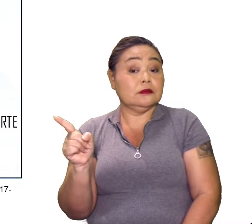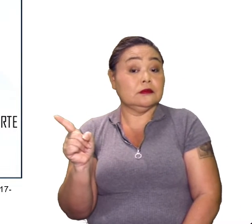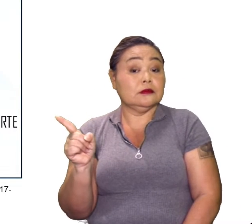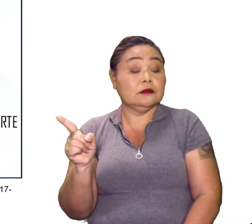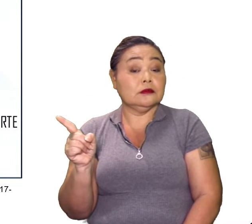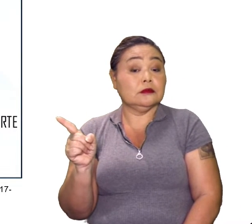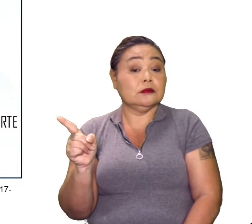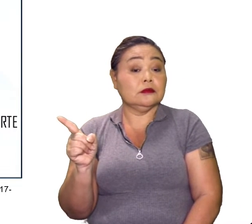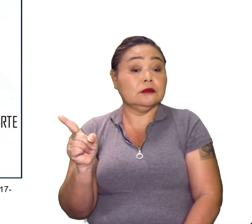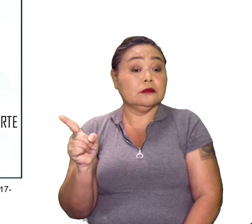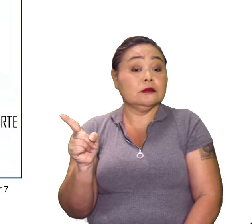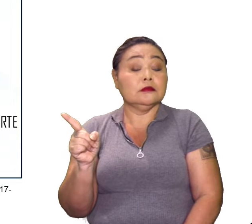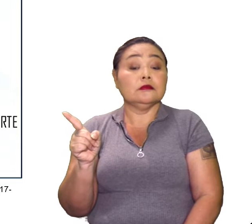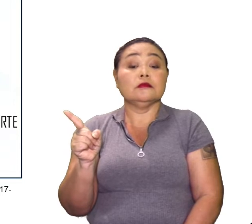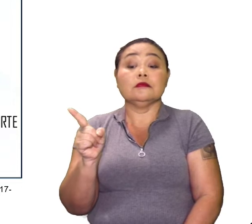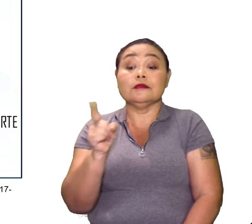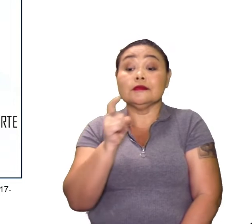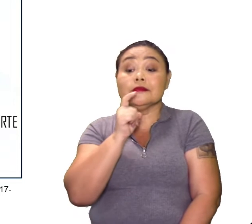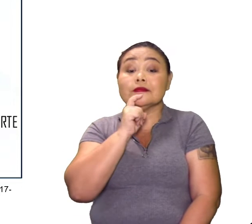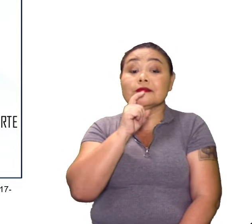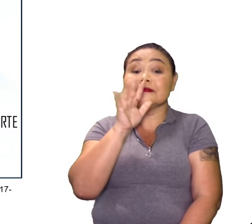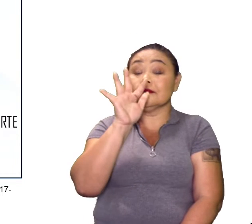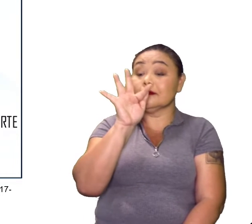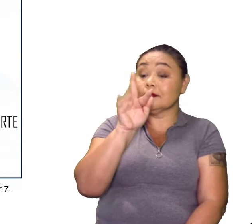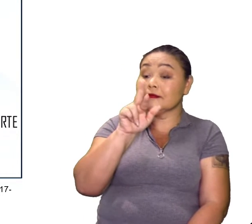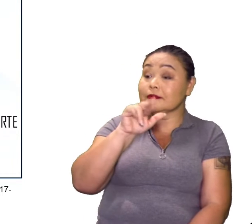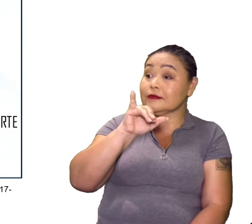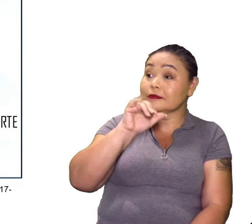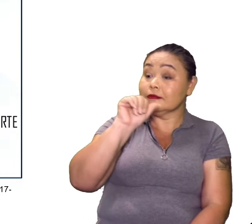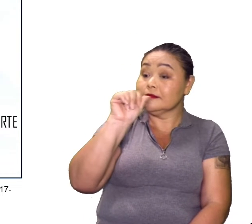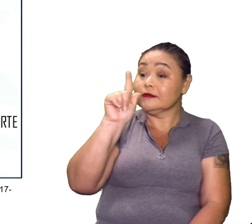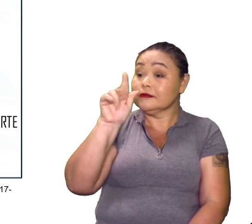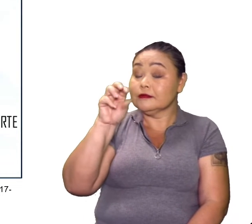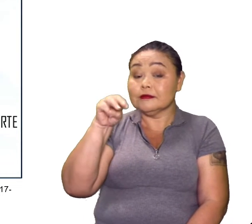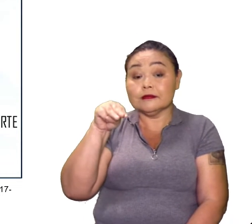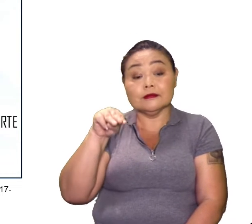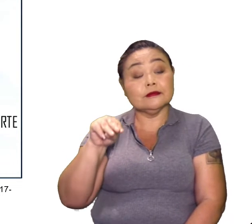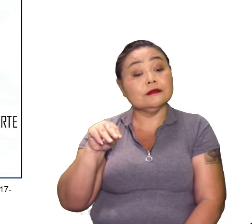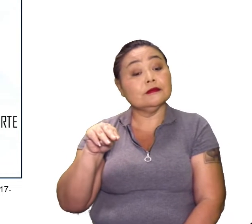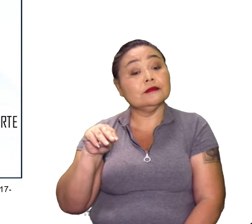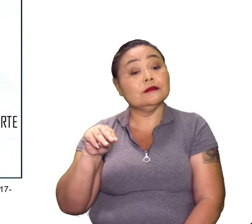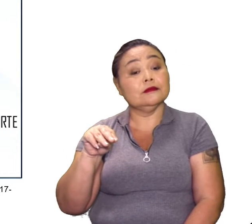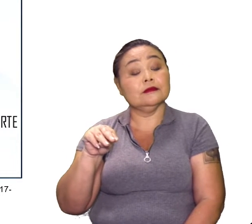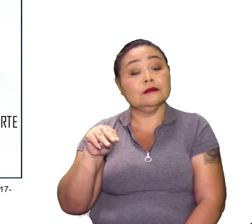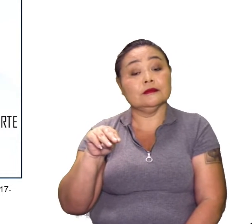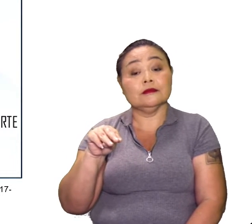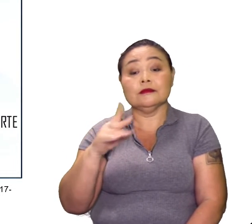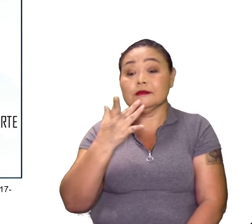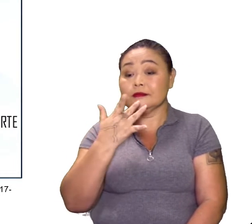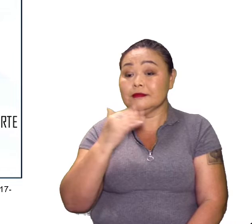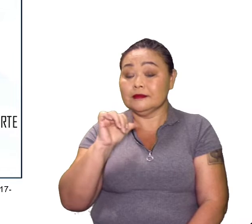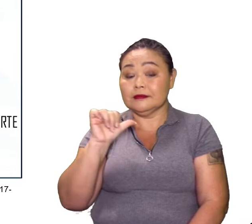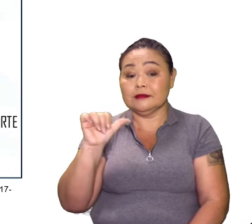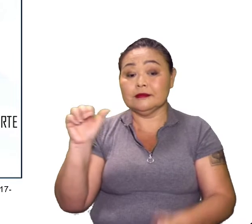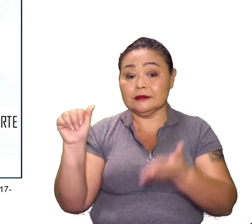isso de friagem. Vou mudar a cor, né? Vou